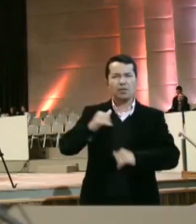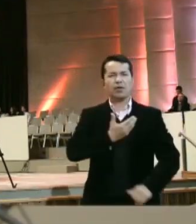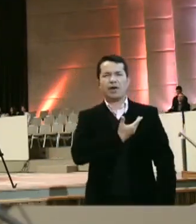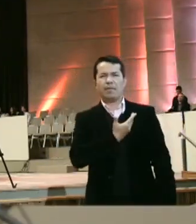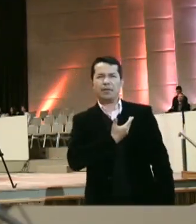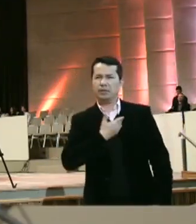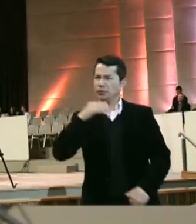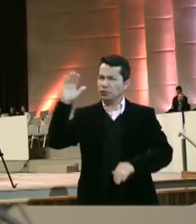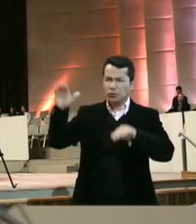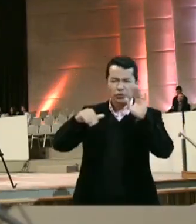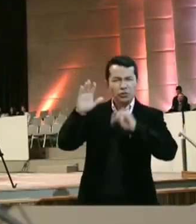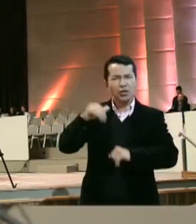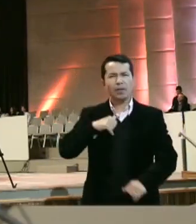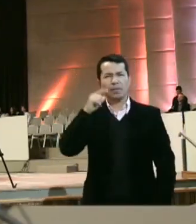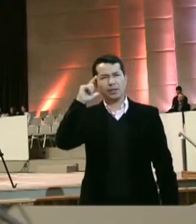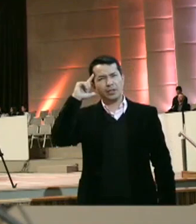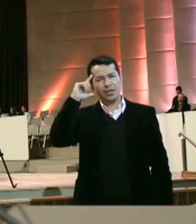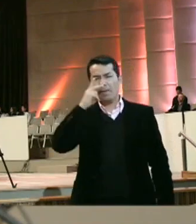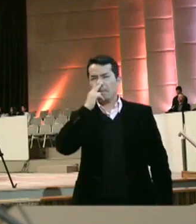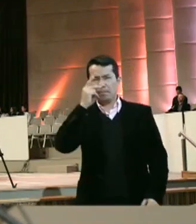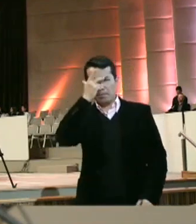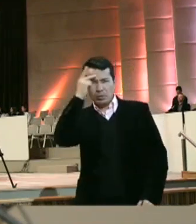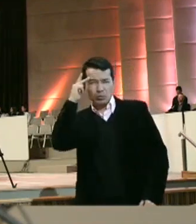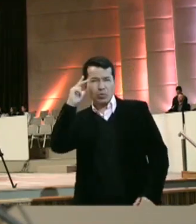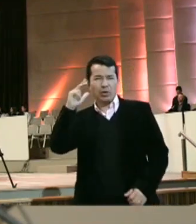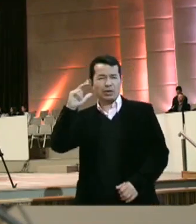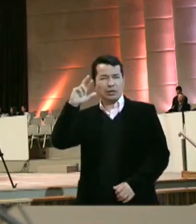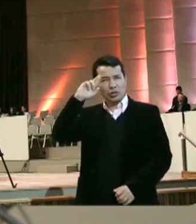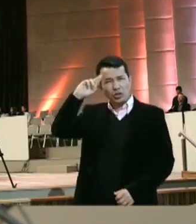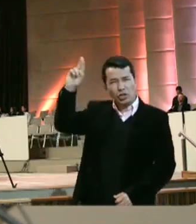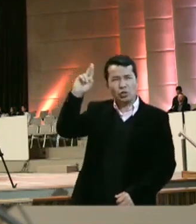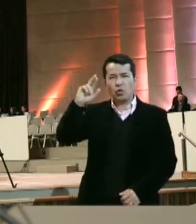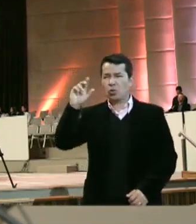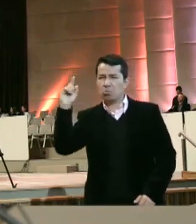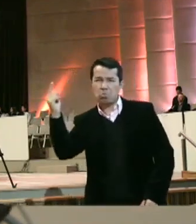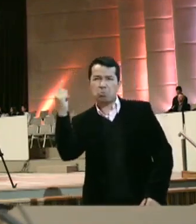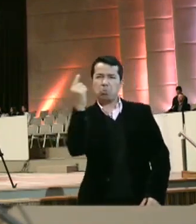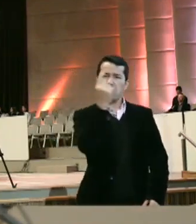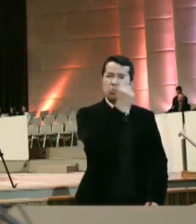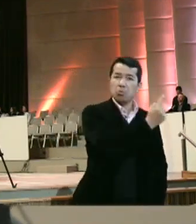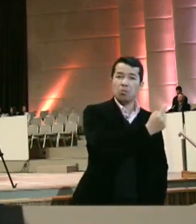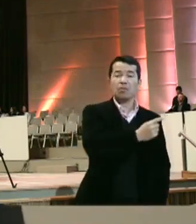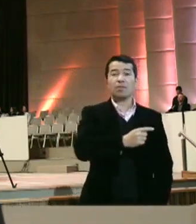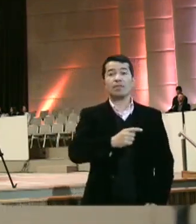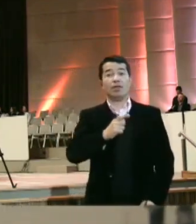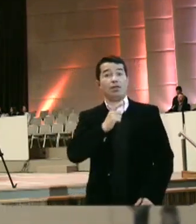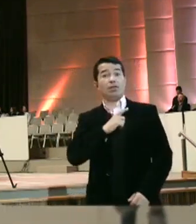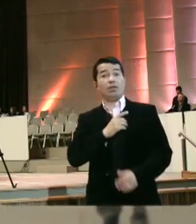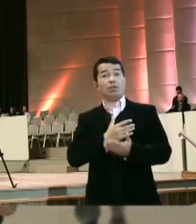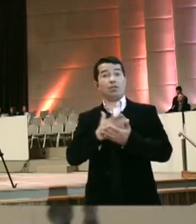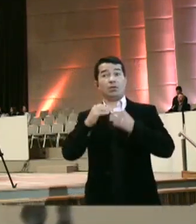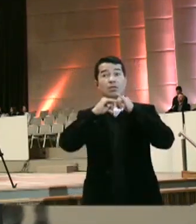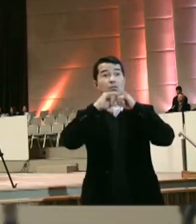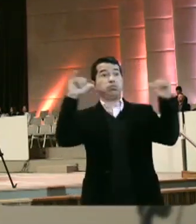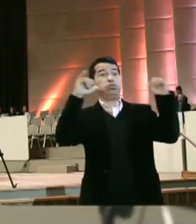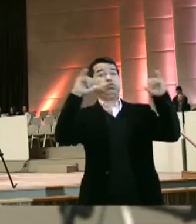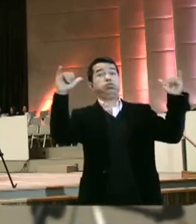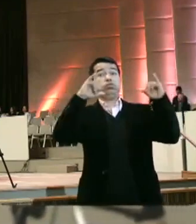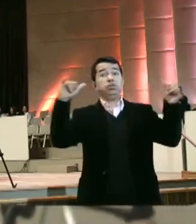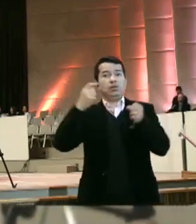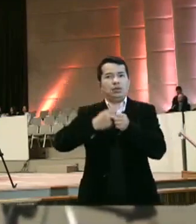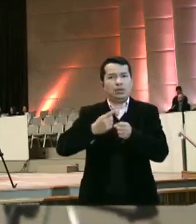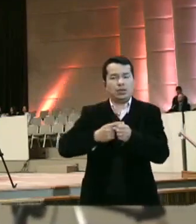amigos ouvissem as palavras de Jesus. E quando se divulgou que o coletor de impostos,